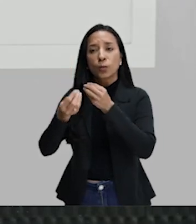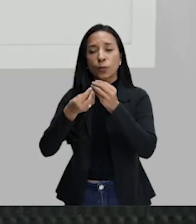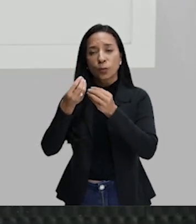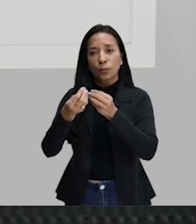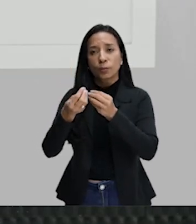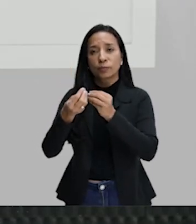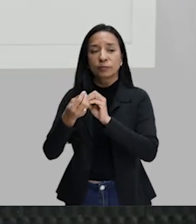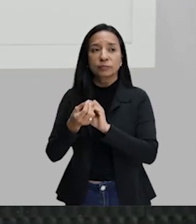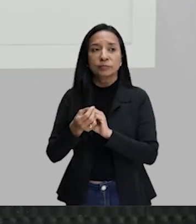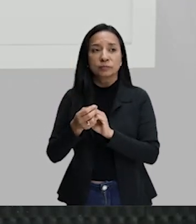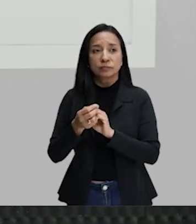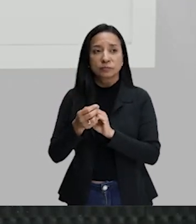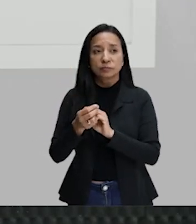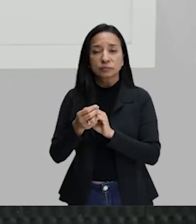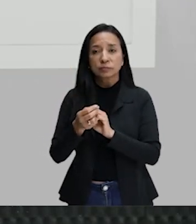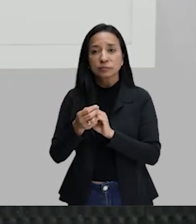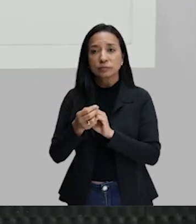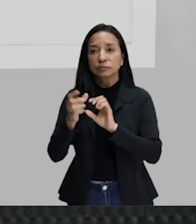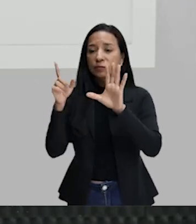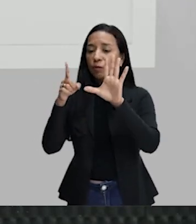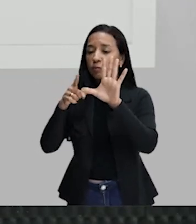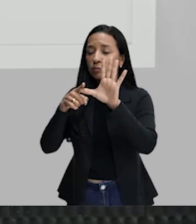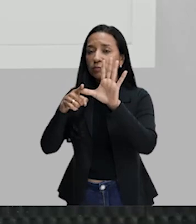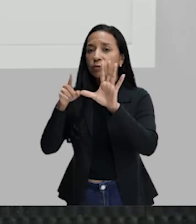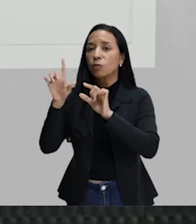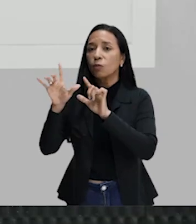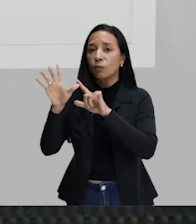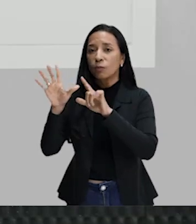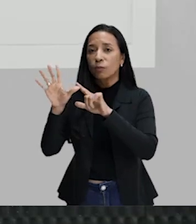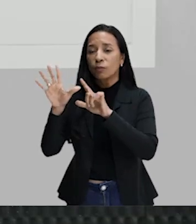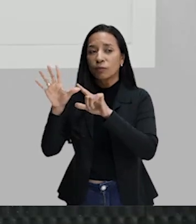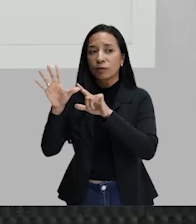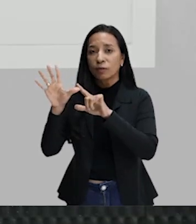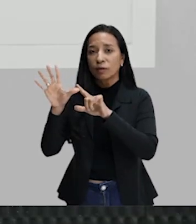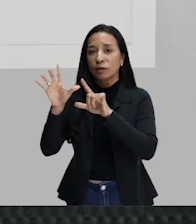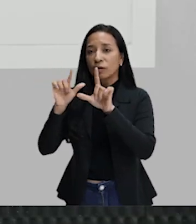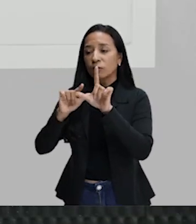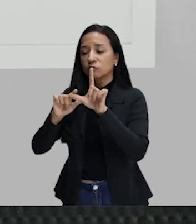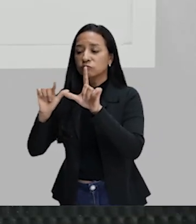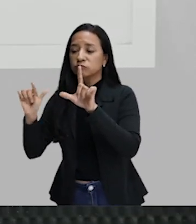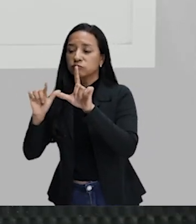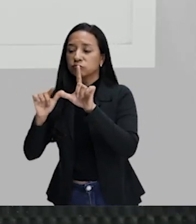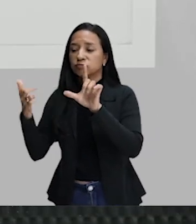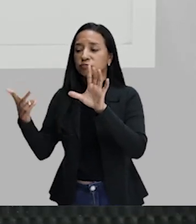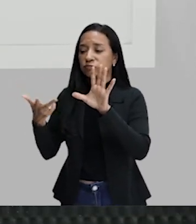caso agora, o polegar, ele aponta na direção da velocidade,